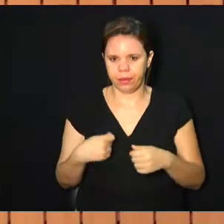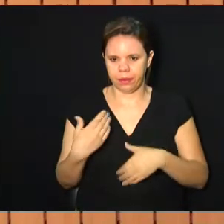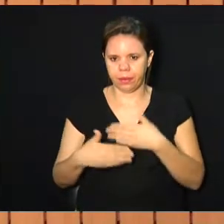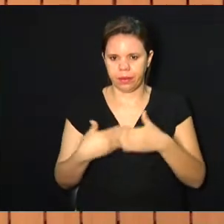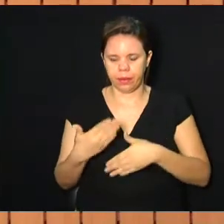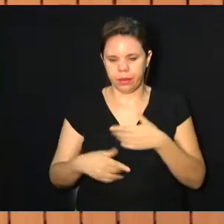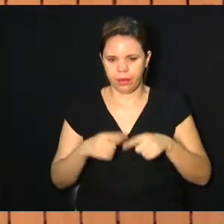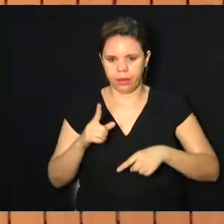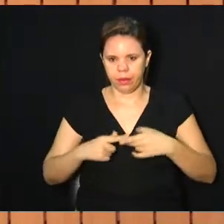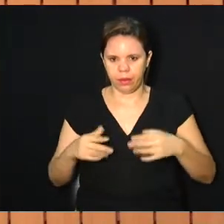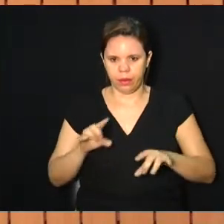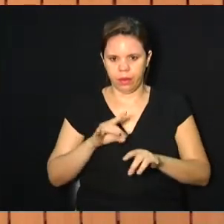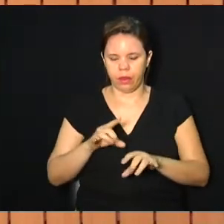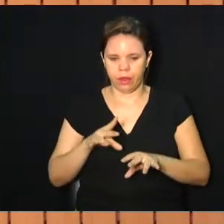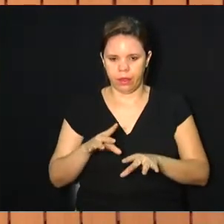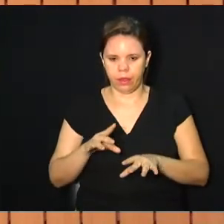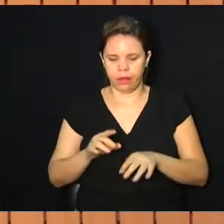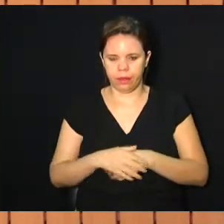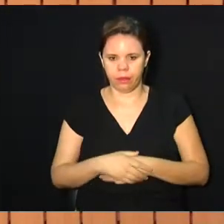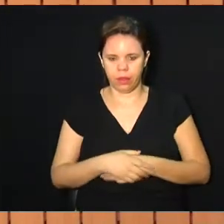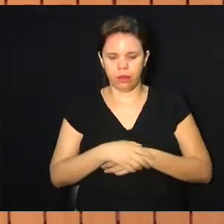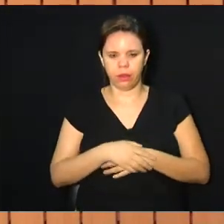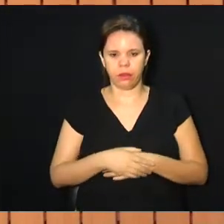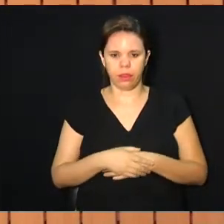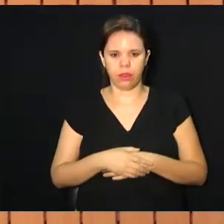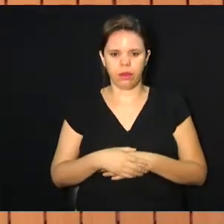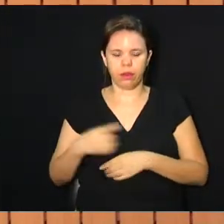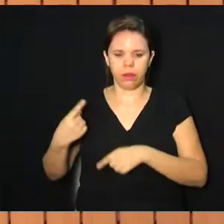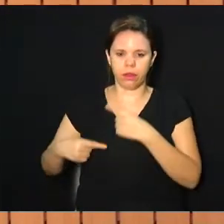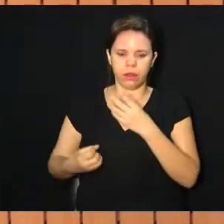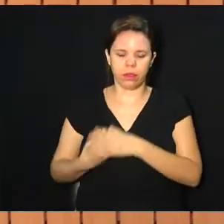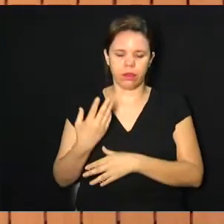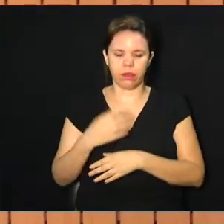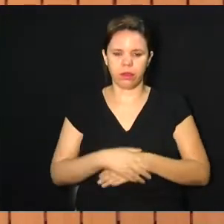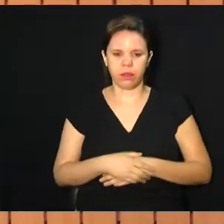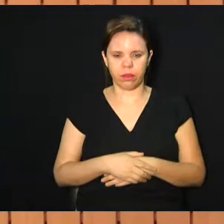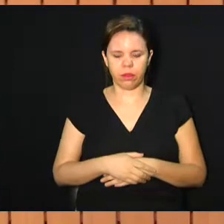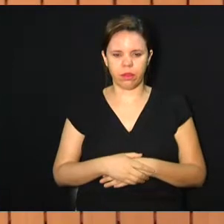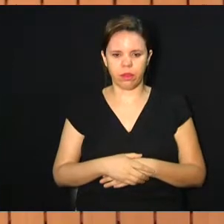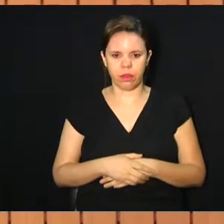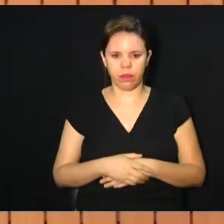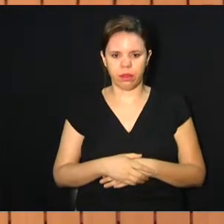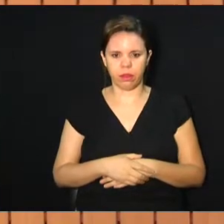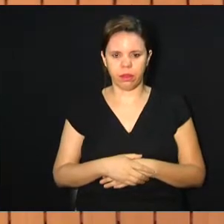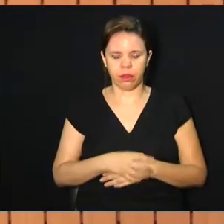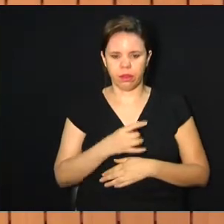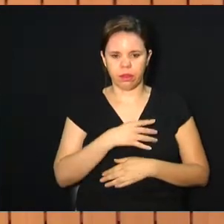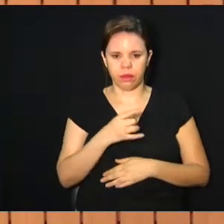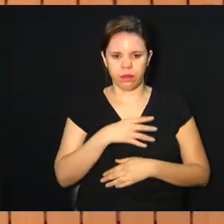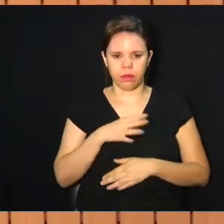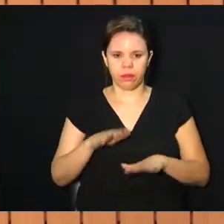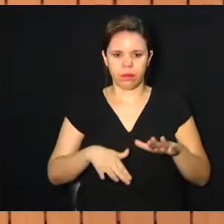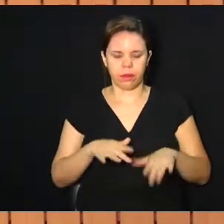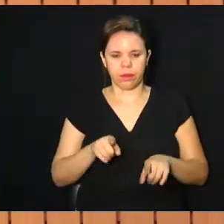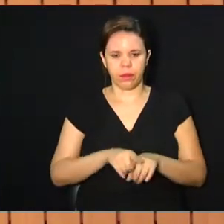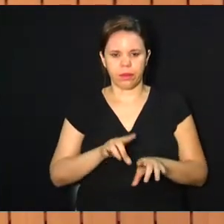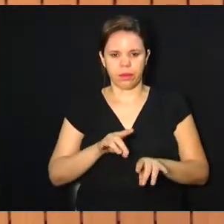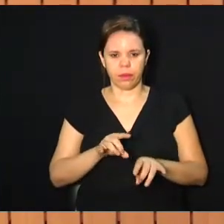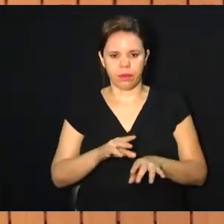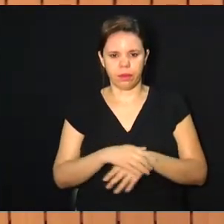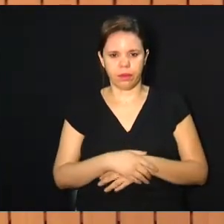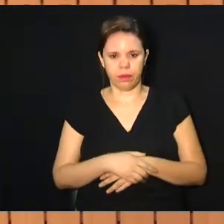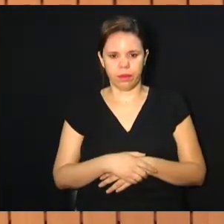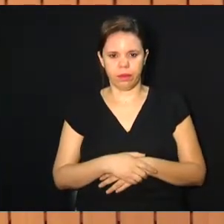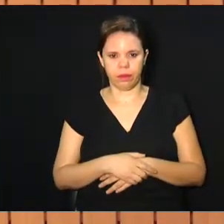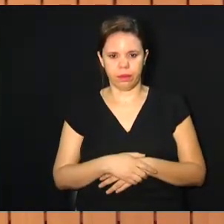etapas do material técnico também que envolve essa discussão. Como a gente falou aqui, né, um pouco do medo que eles têm, da repulsa, às vezes até técnica, né, a repulsa